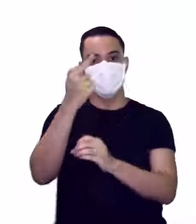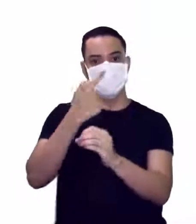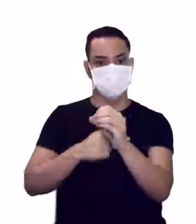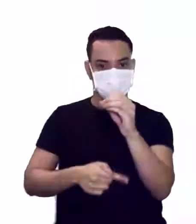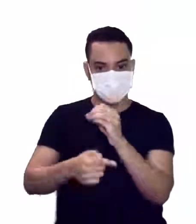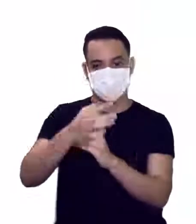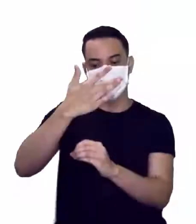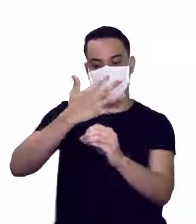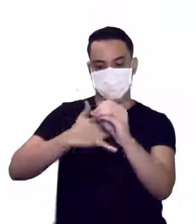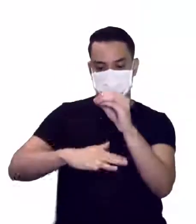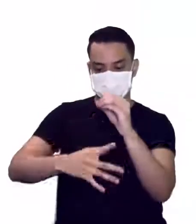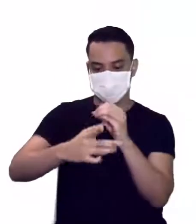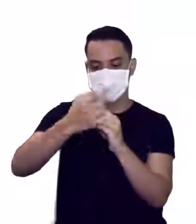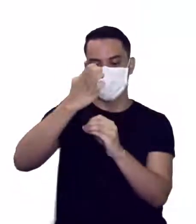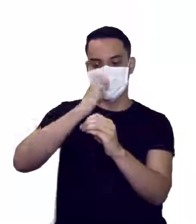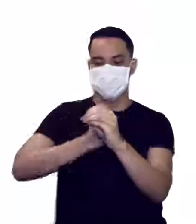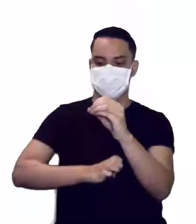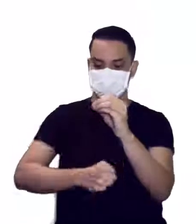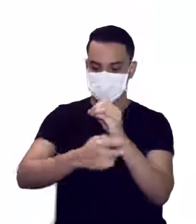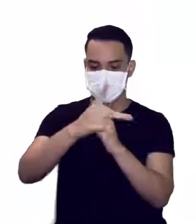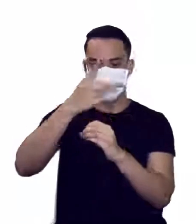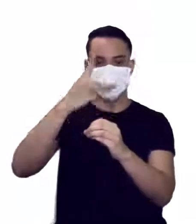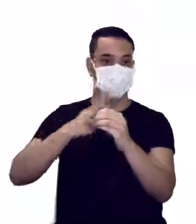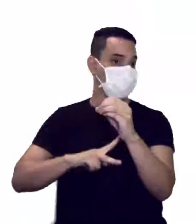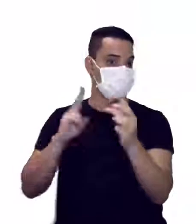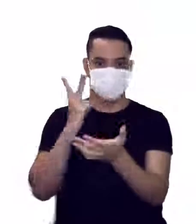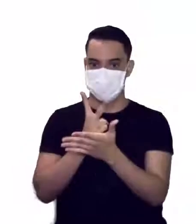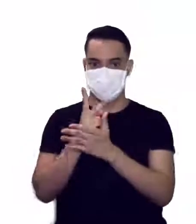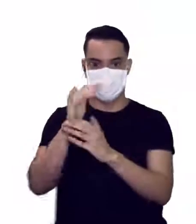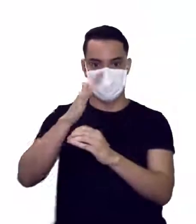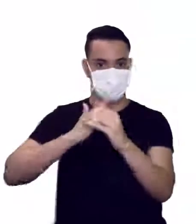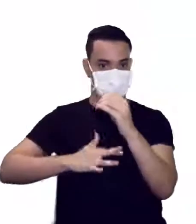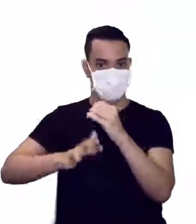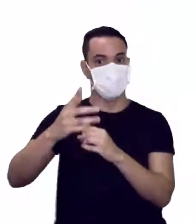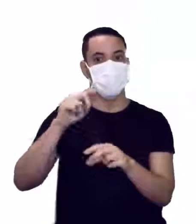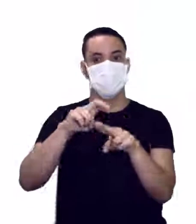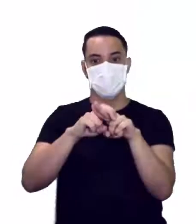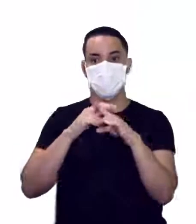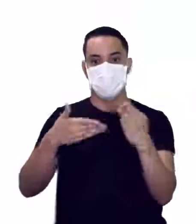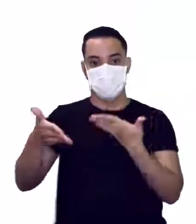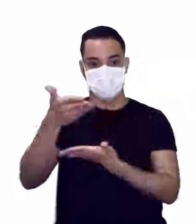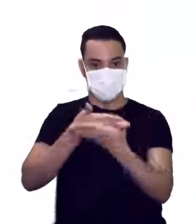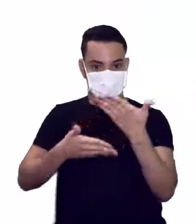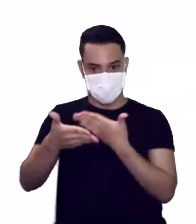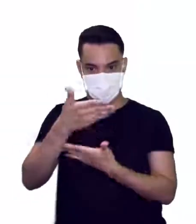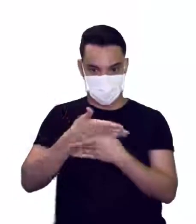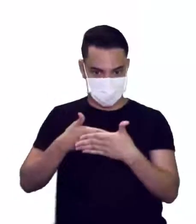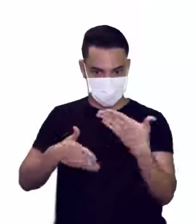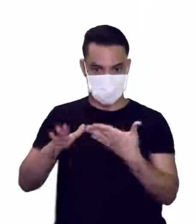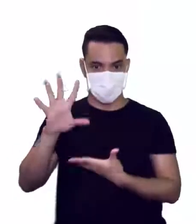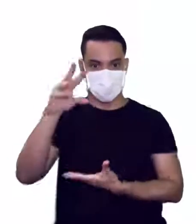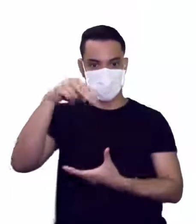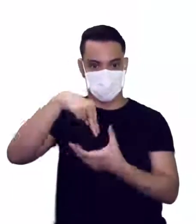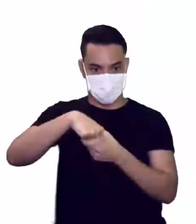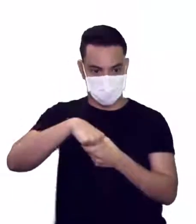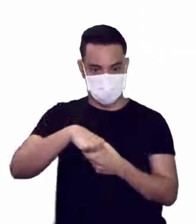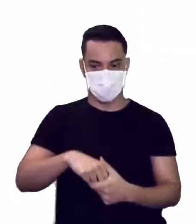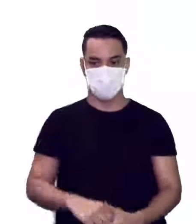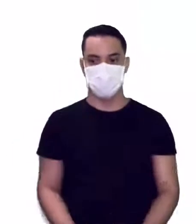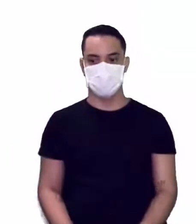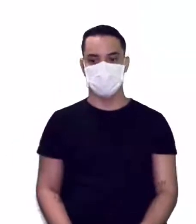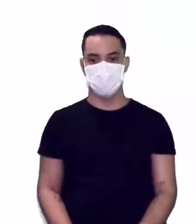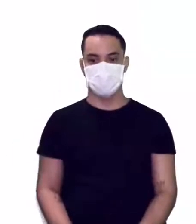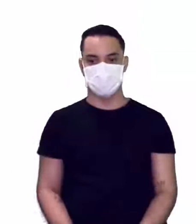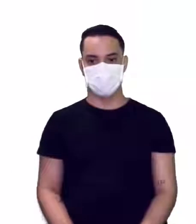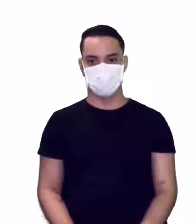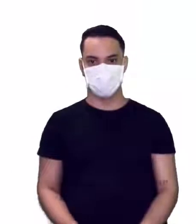eletrostáticas, ok? Essas forças eletrostáticas justamente da interação dessas camadas com o núcleo, tá bom, pessoal?